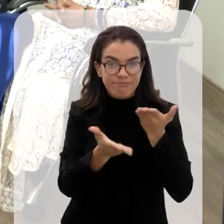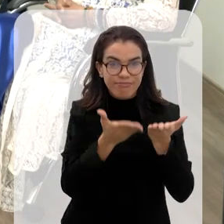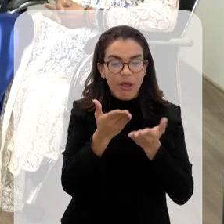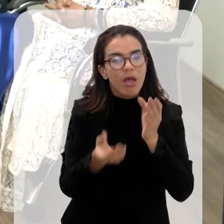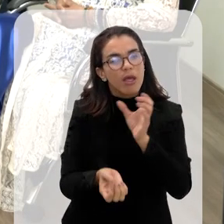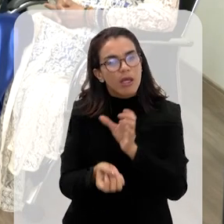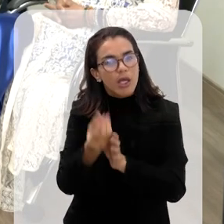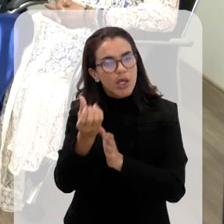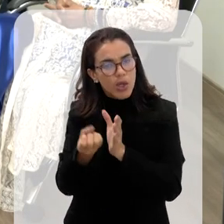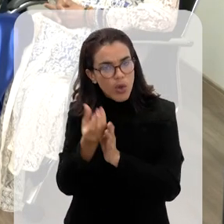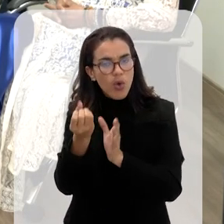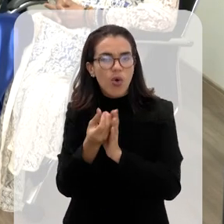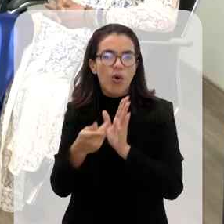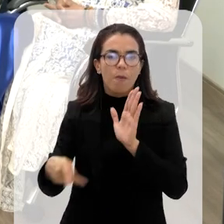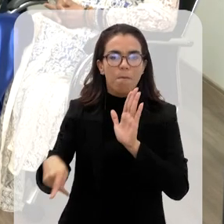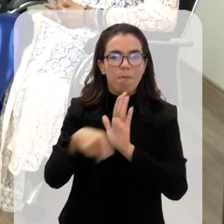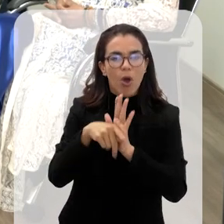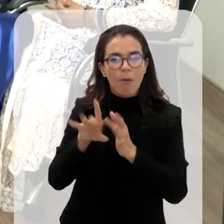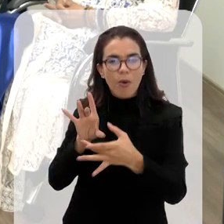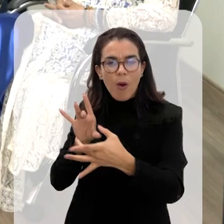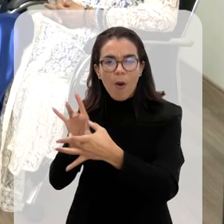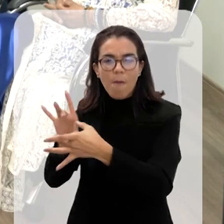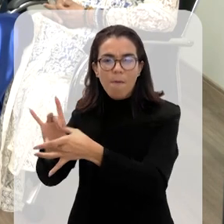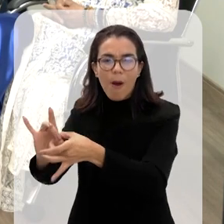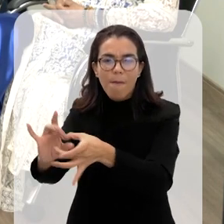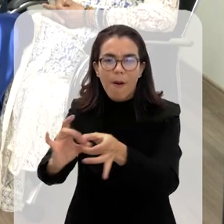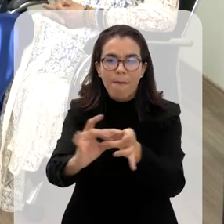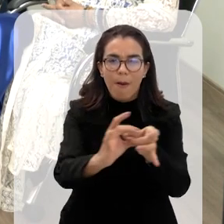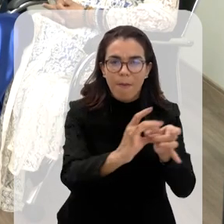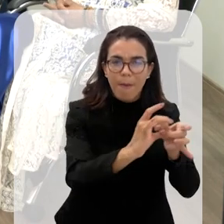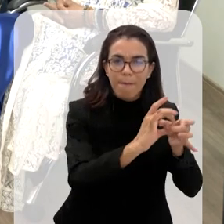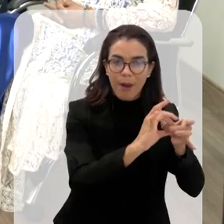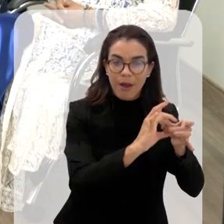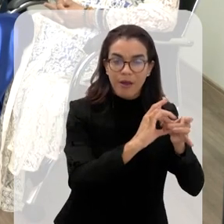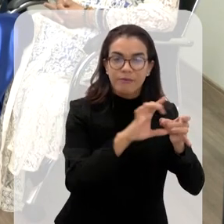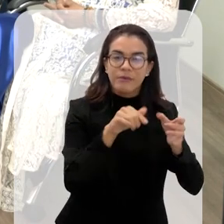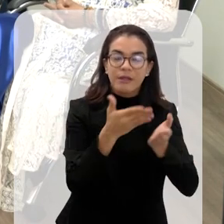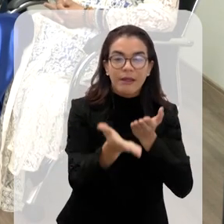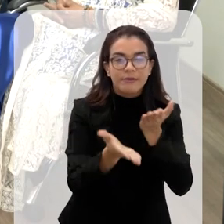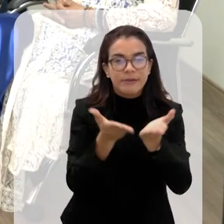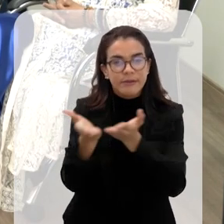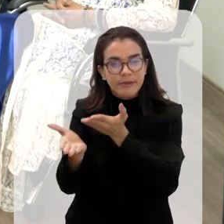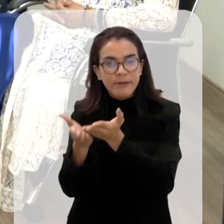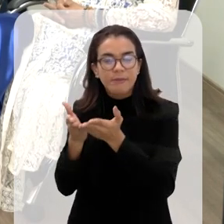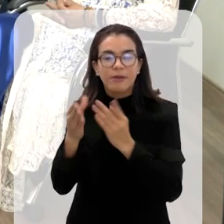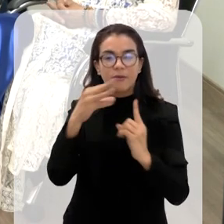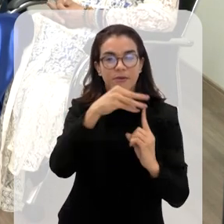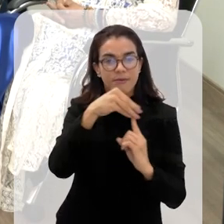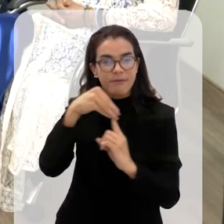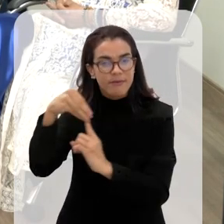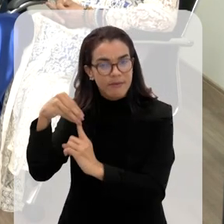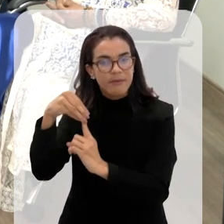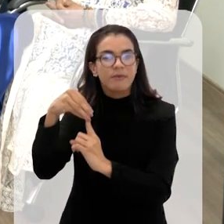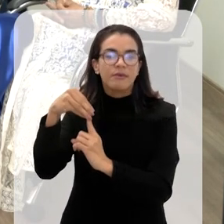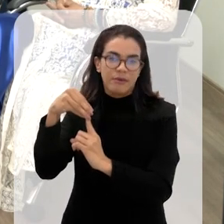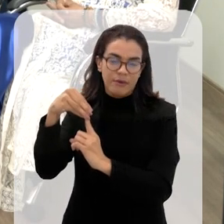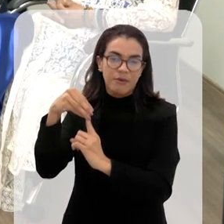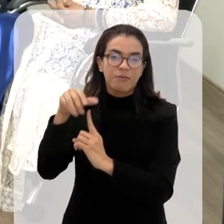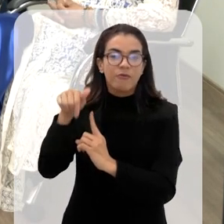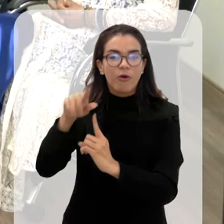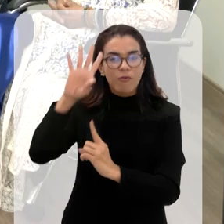elas criaram a sua própria rede, o próprio fluxo de atendimento e de